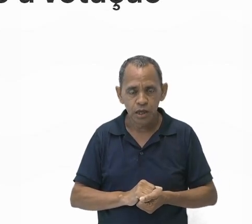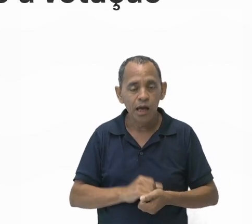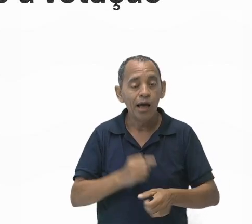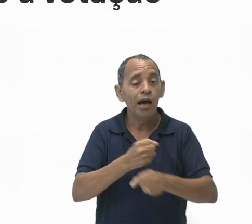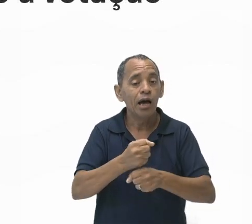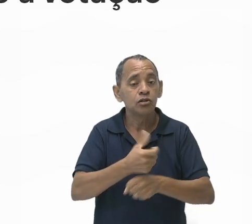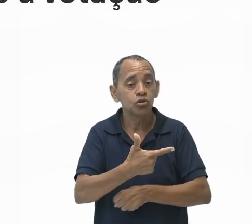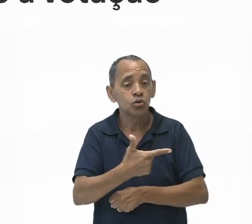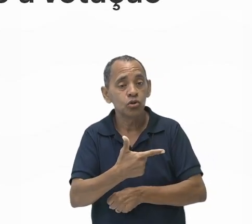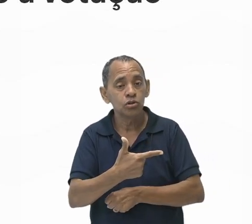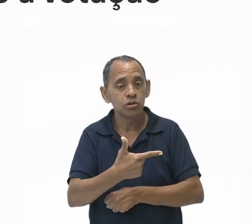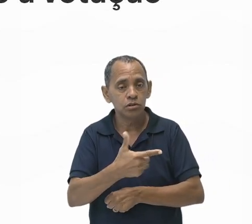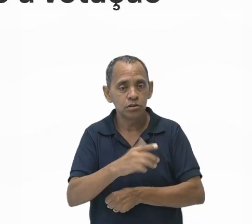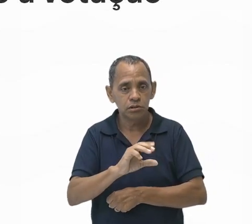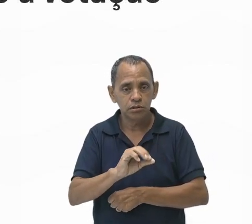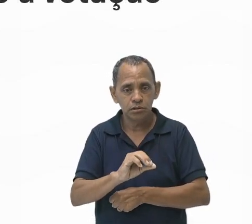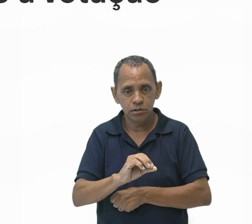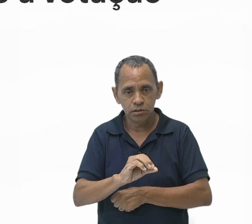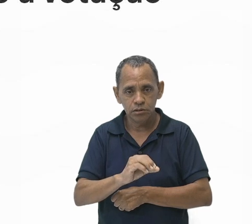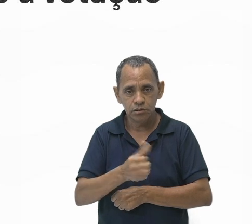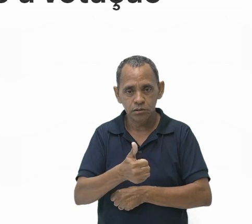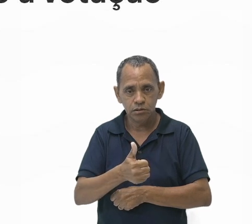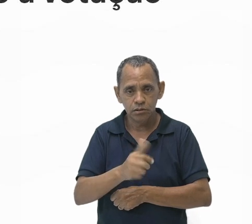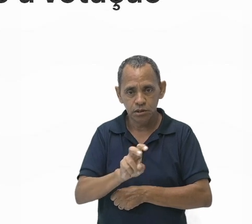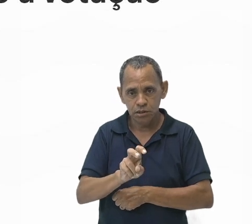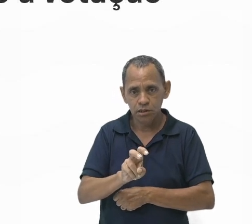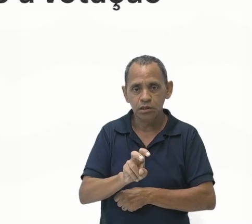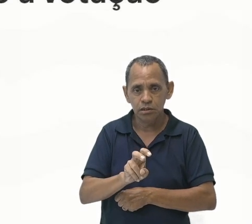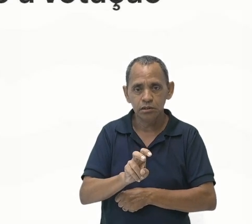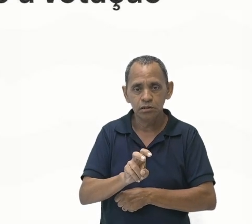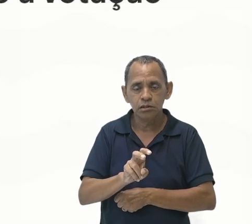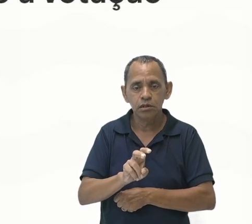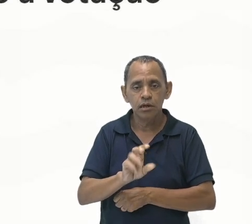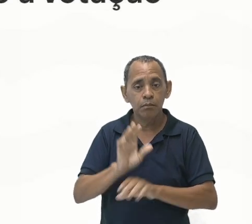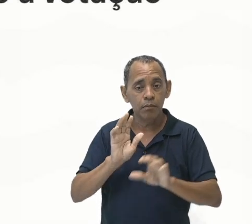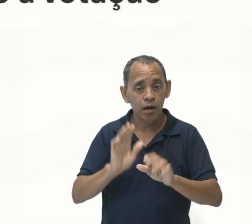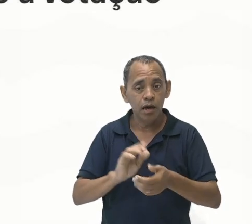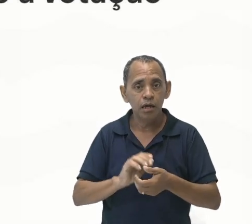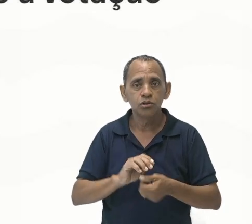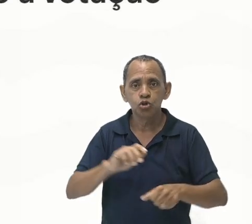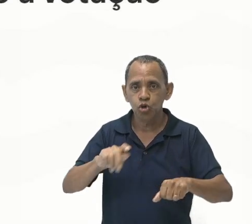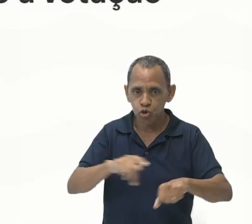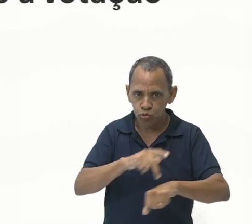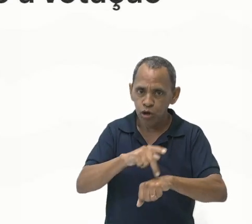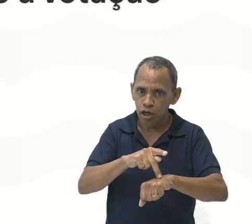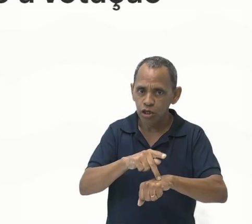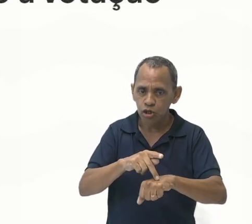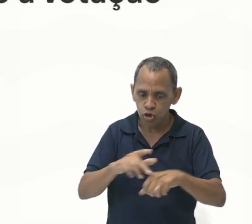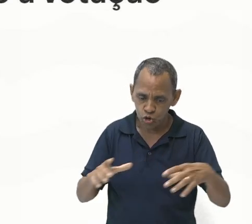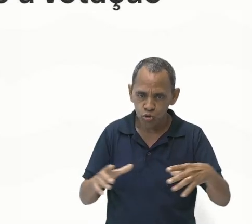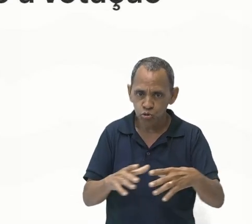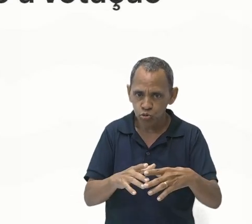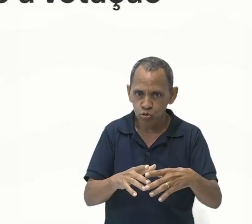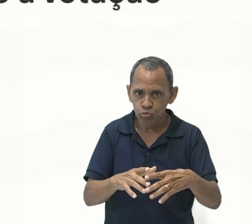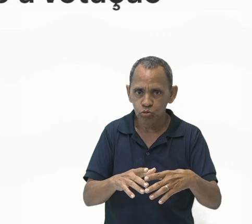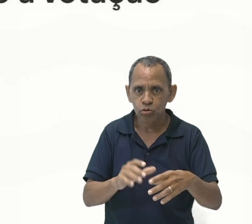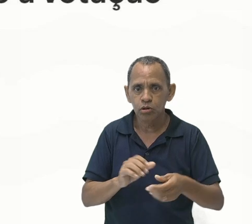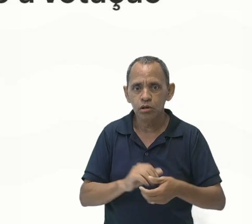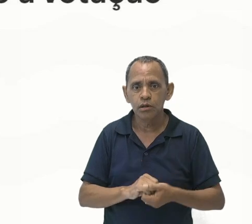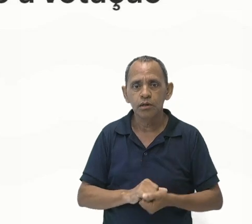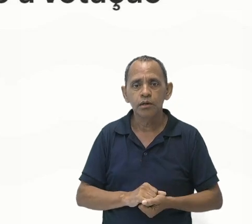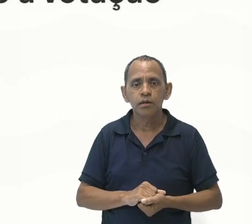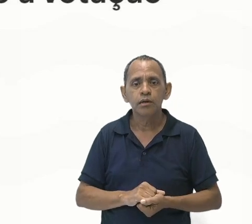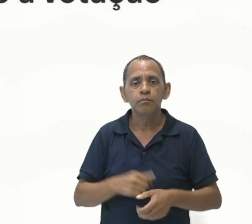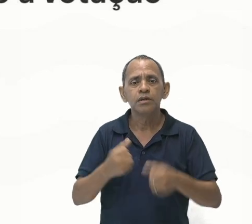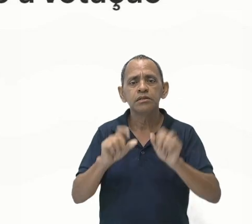Mercosul em 2015. E aí, os países membros efetivos do Mercosul e seus respectivos